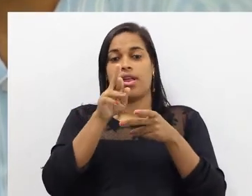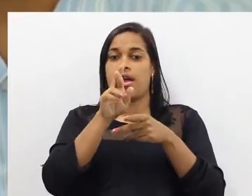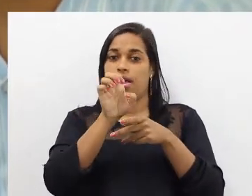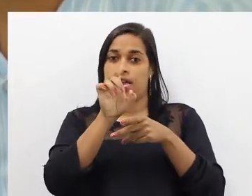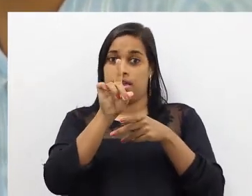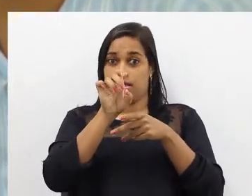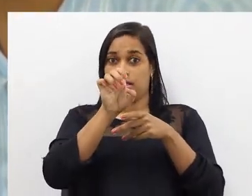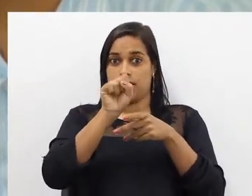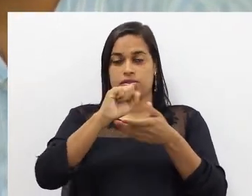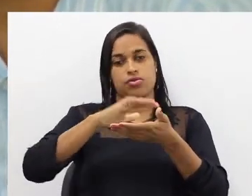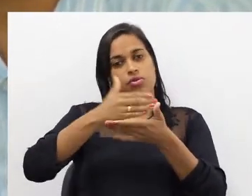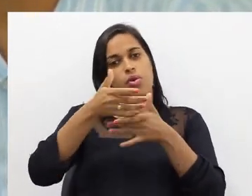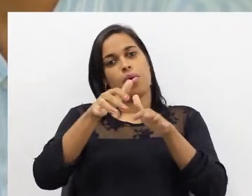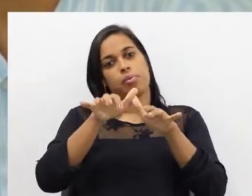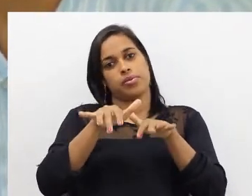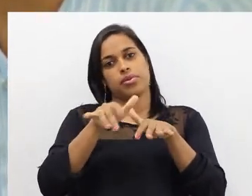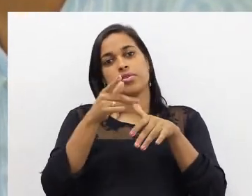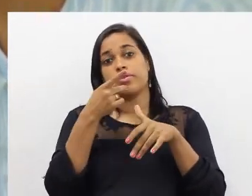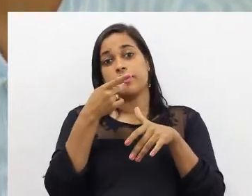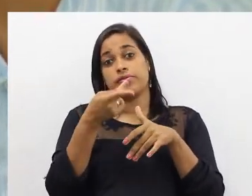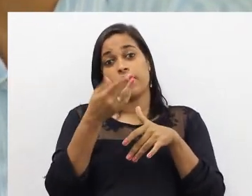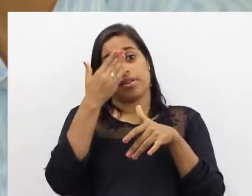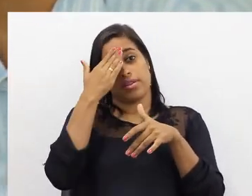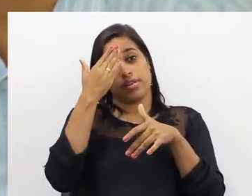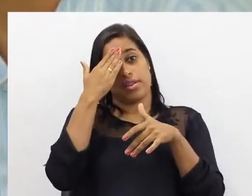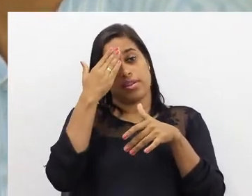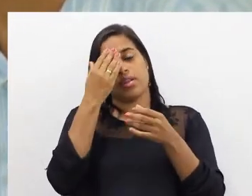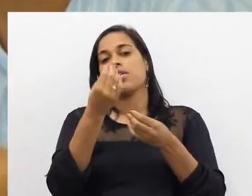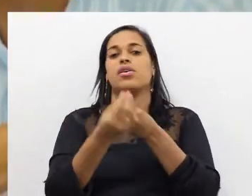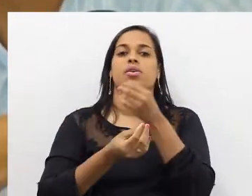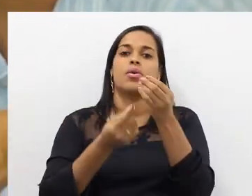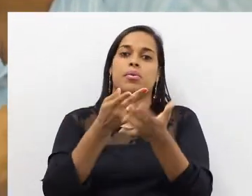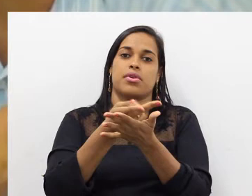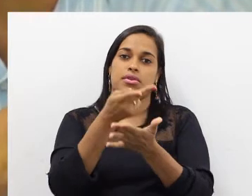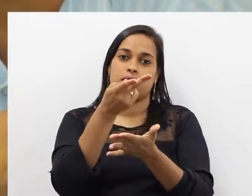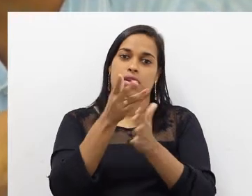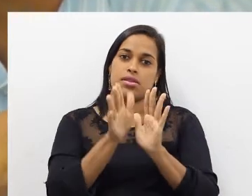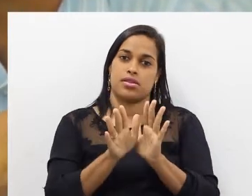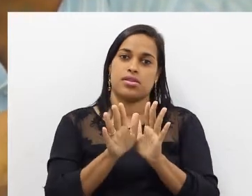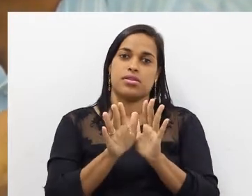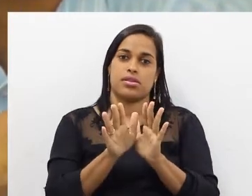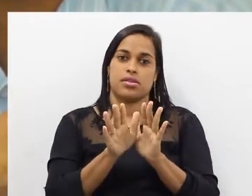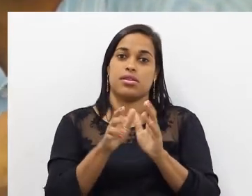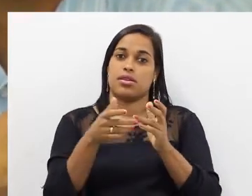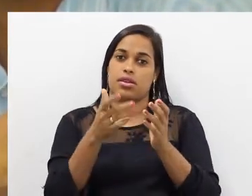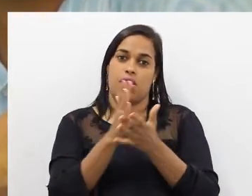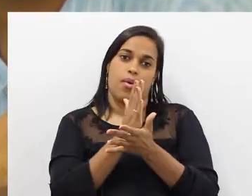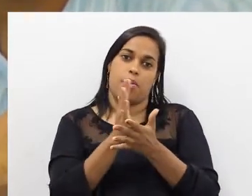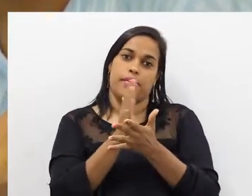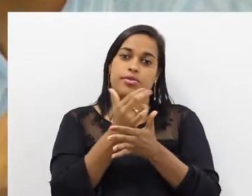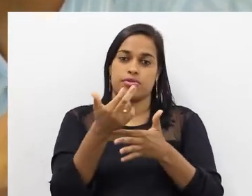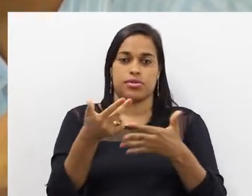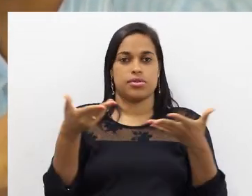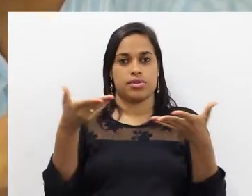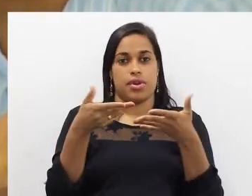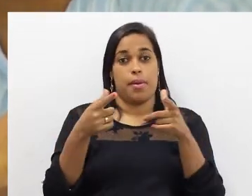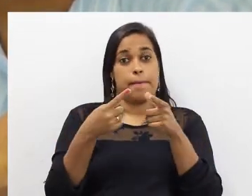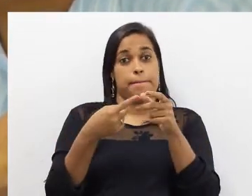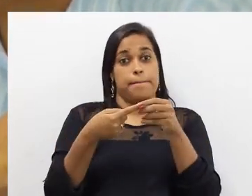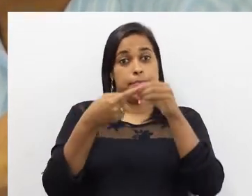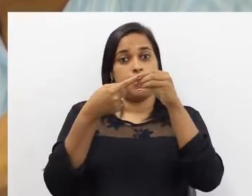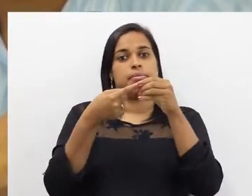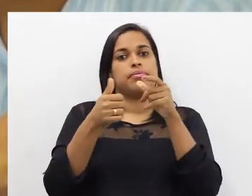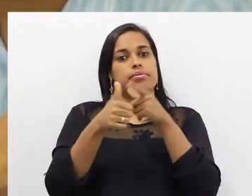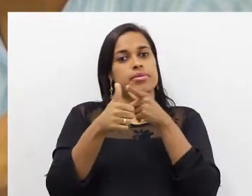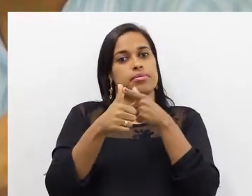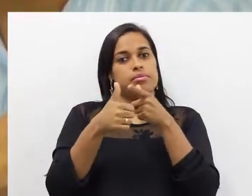computadores, a gente vai entender como é que elas funcionam da seguinte forma. A gente vai fazer algumas classificações agora. Tá? A primeira